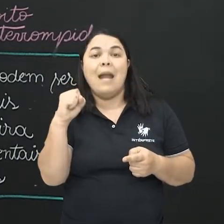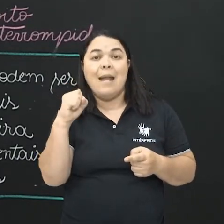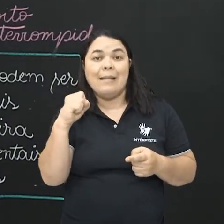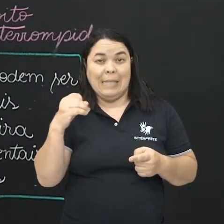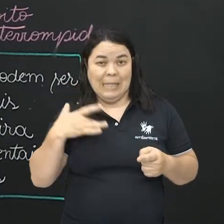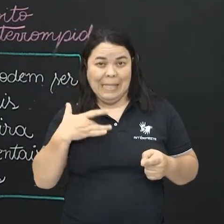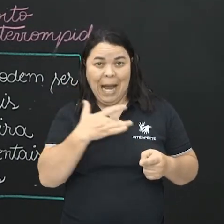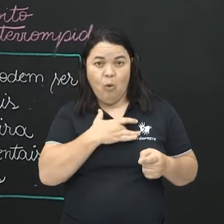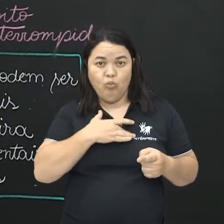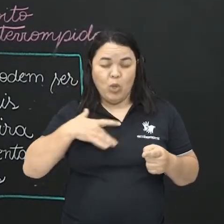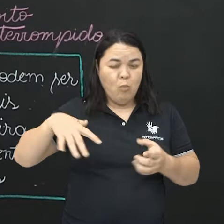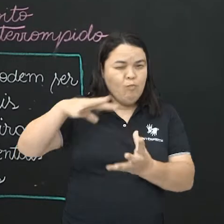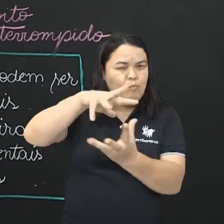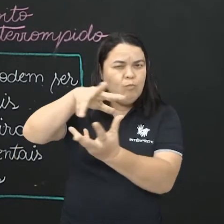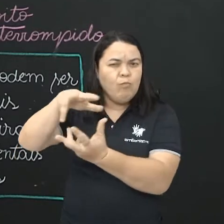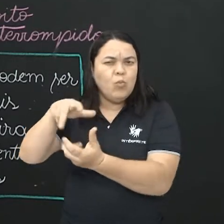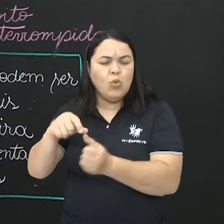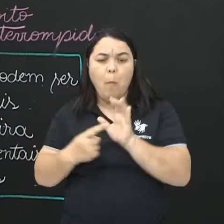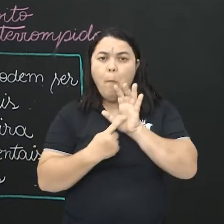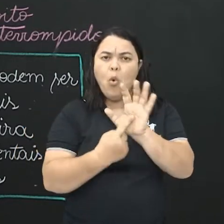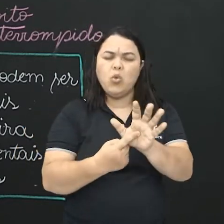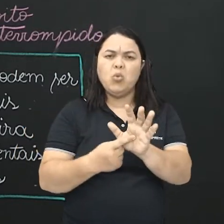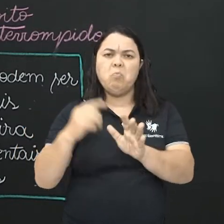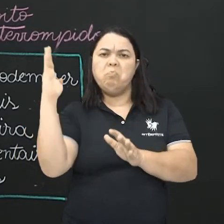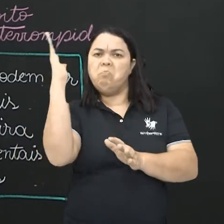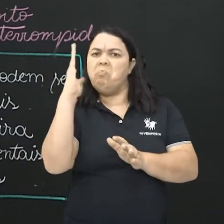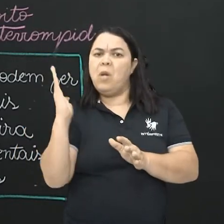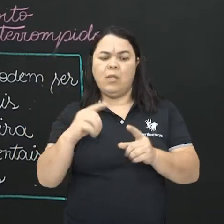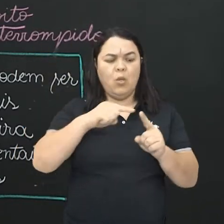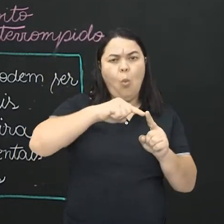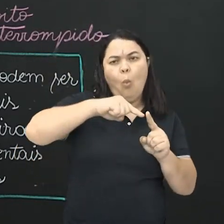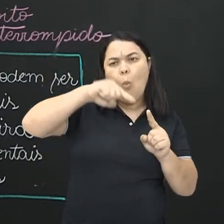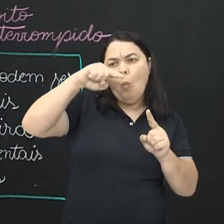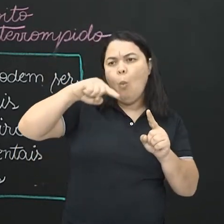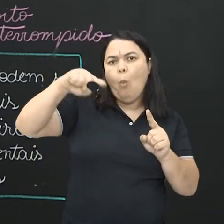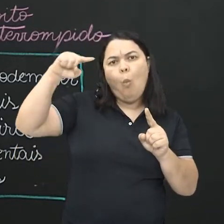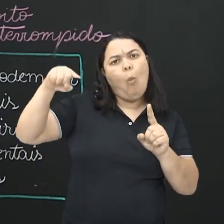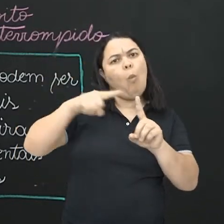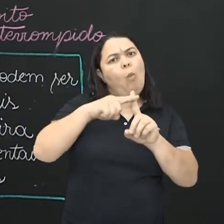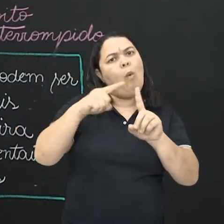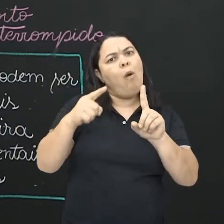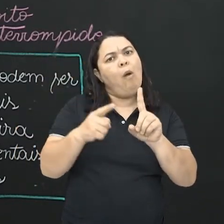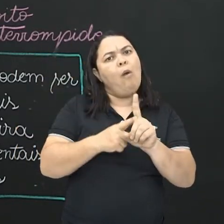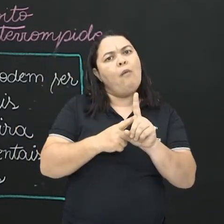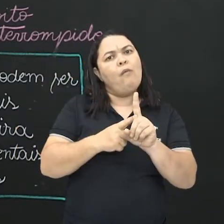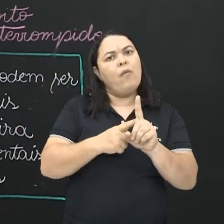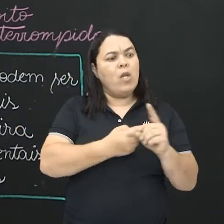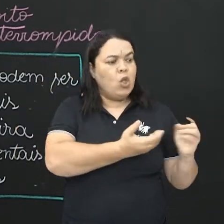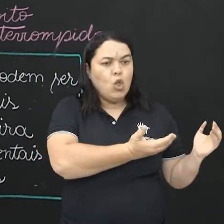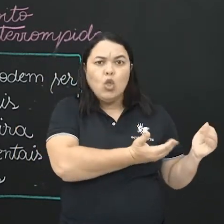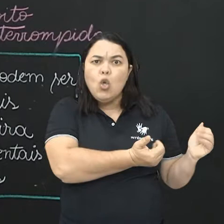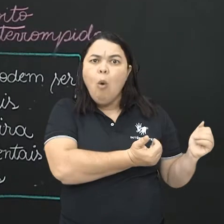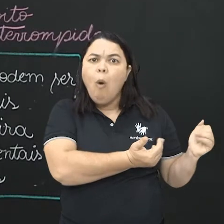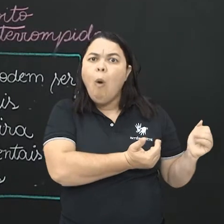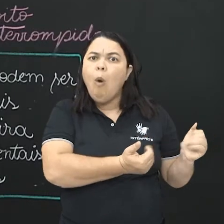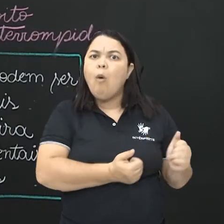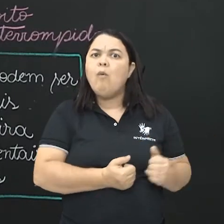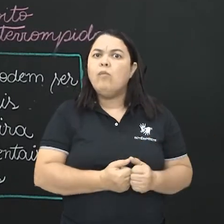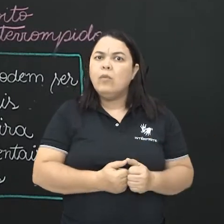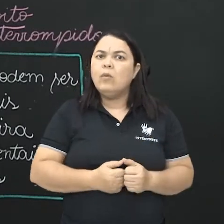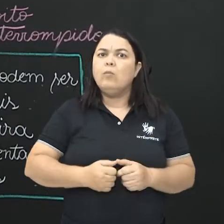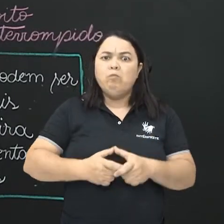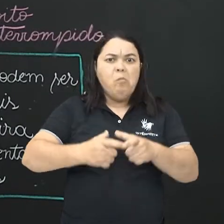Brasil está com uma taxa de gravidez na adolescência superior à média, nosso índice está superior a toda a América